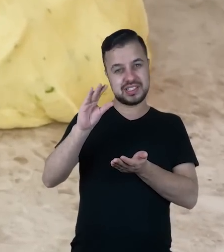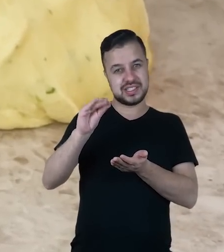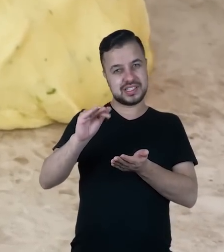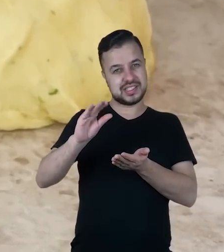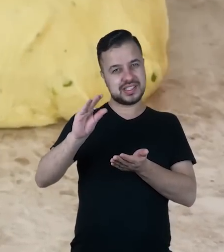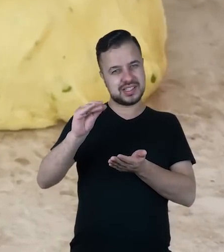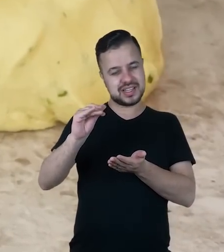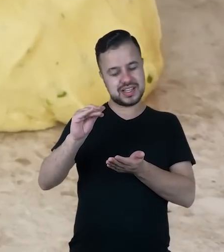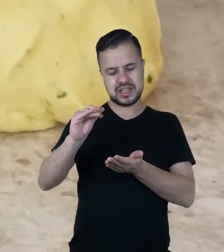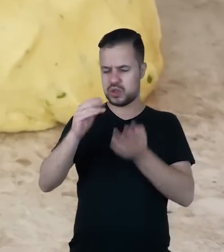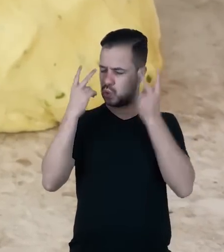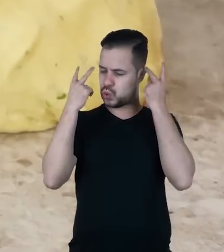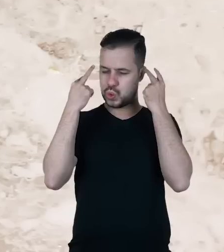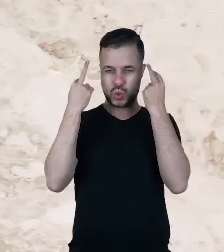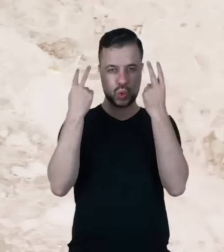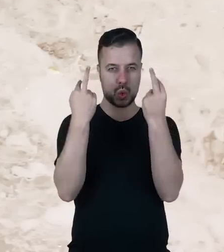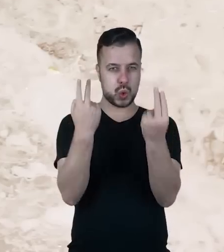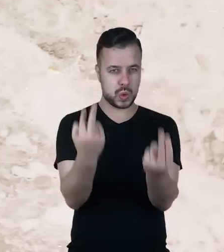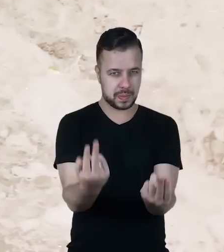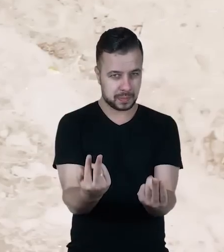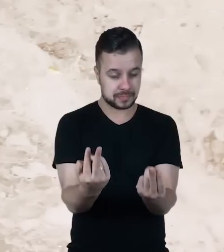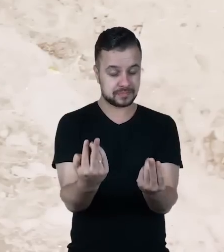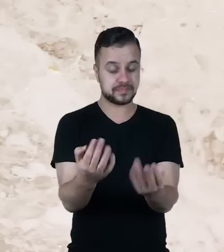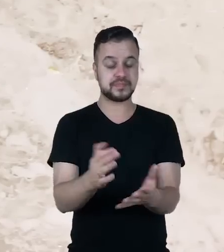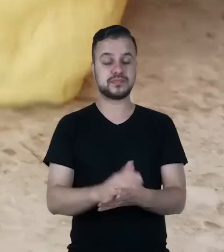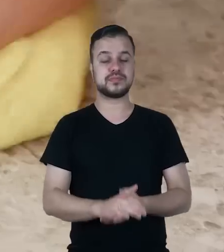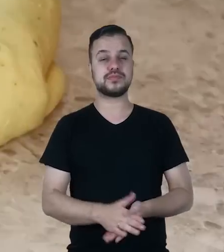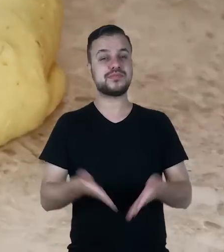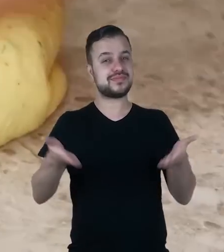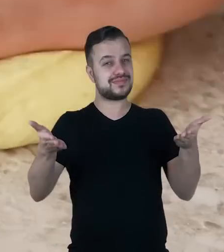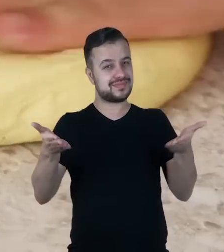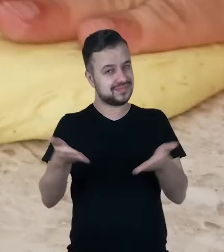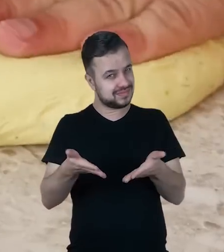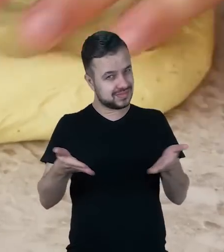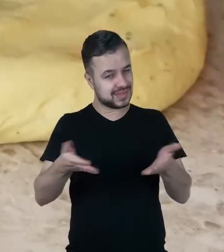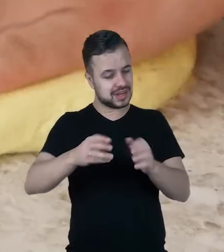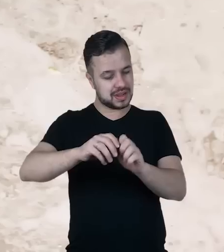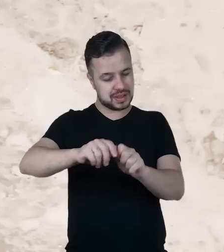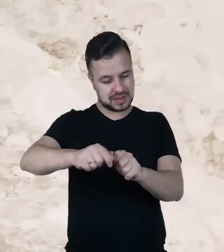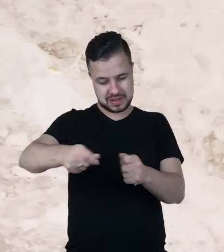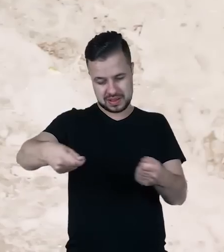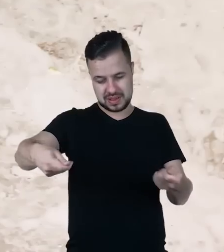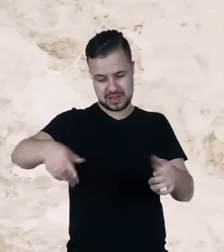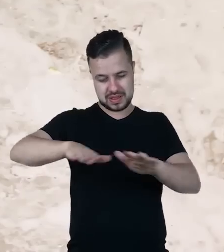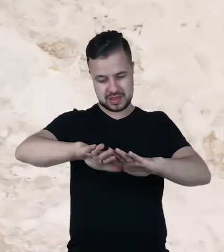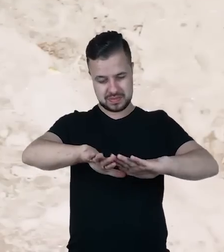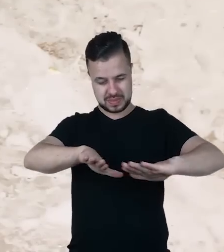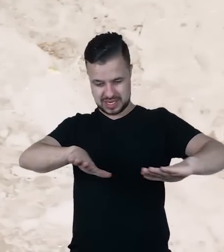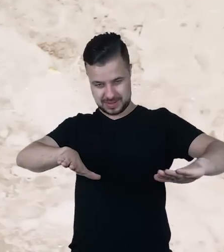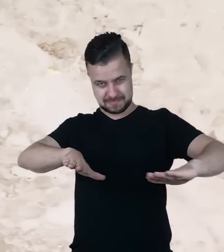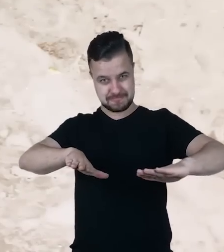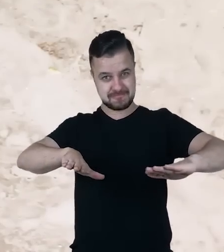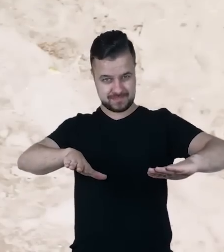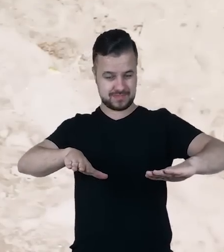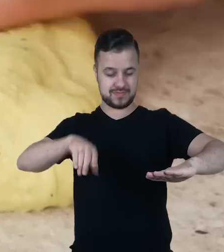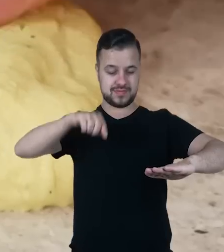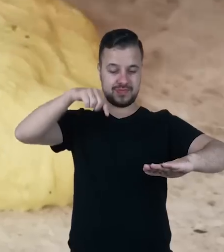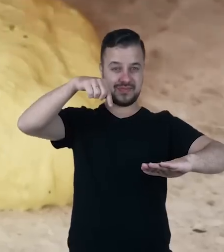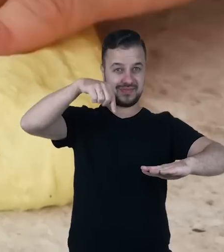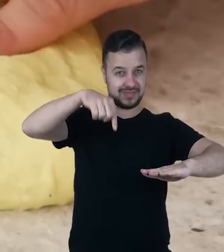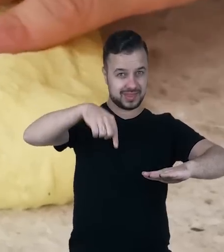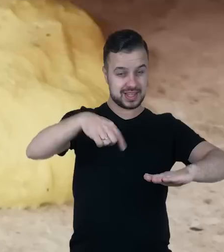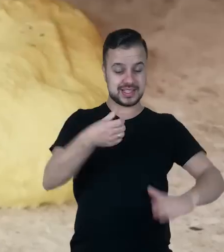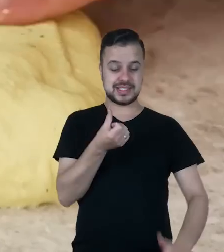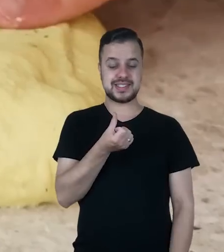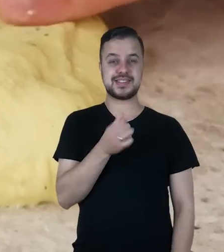leve grudada nos dedos. É normal. Que agora o que é que você vai fazer, ó? Você vai abrir assim um pouco a massa. Aqui